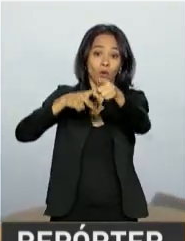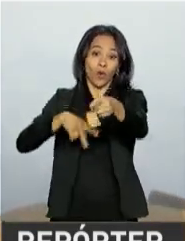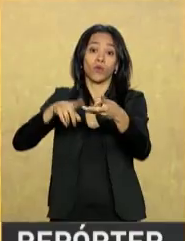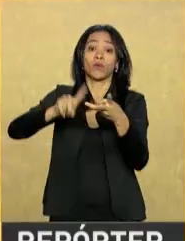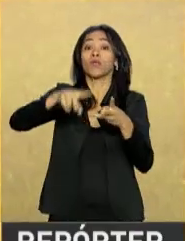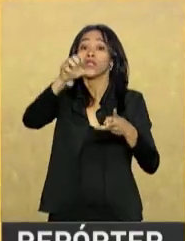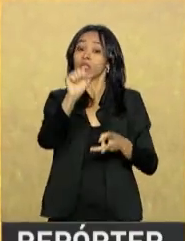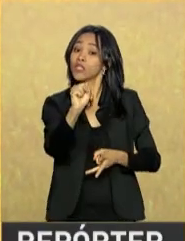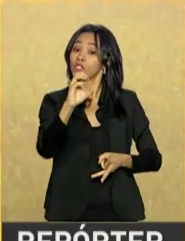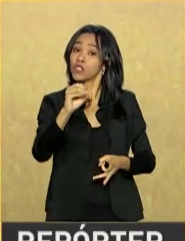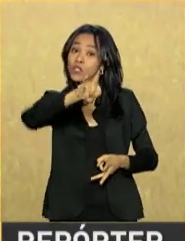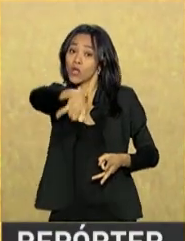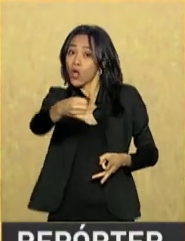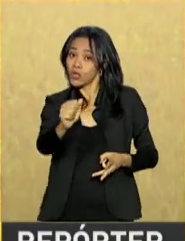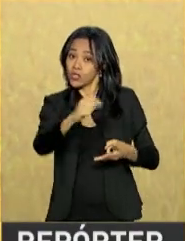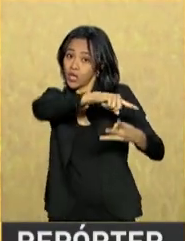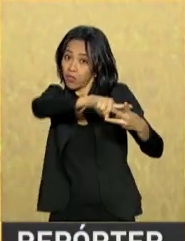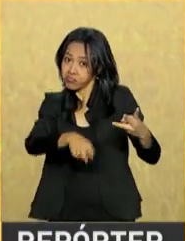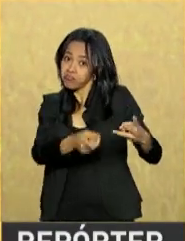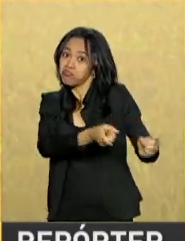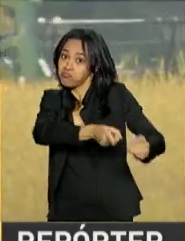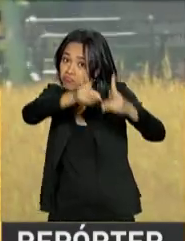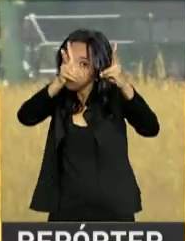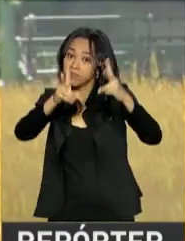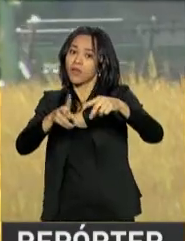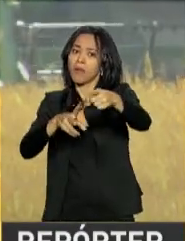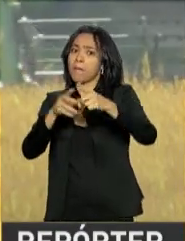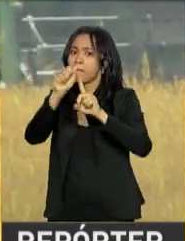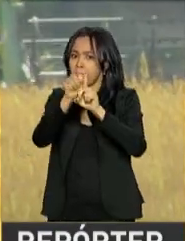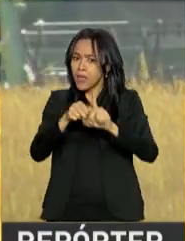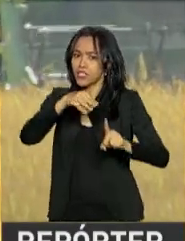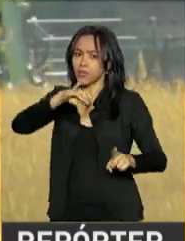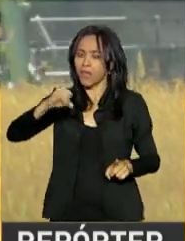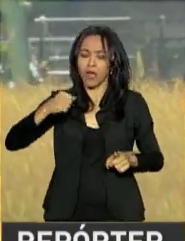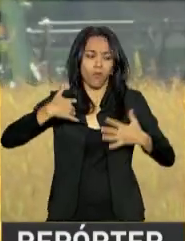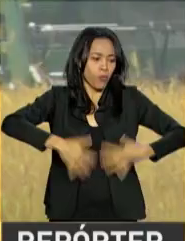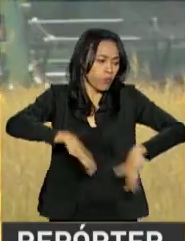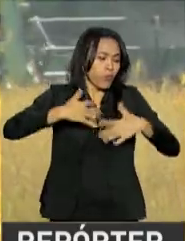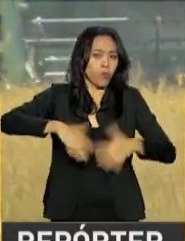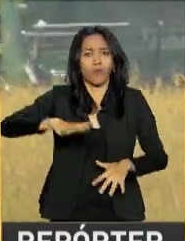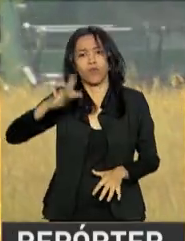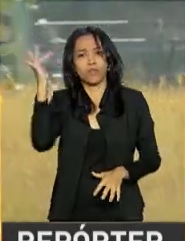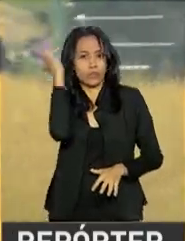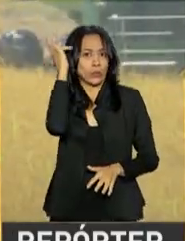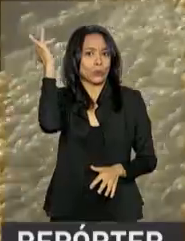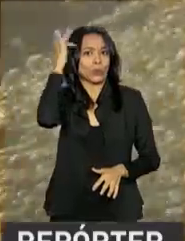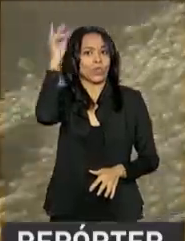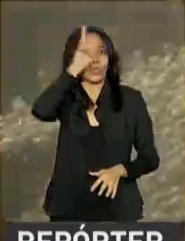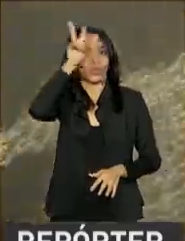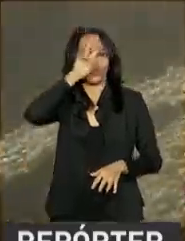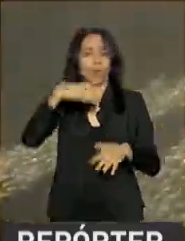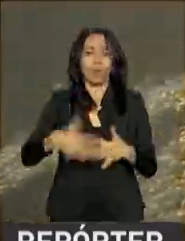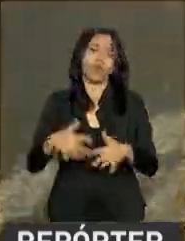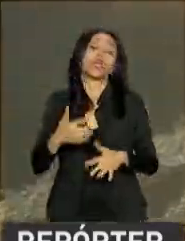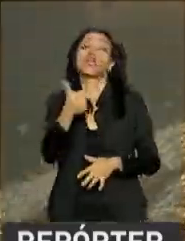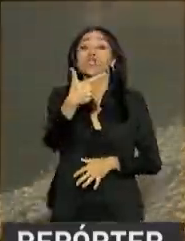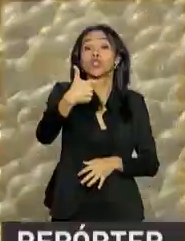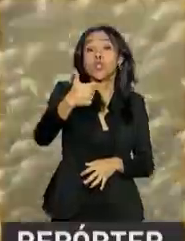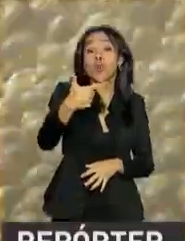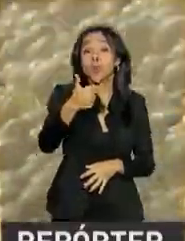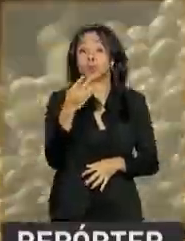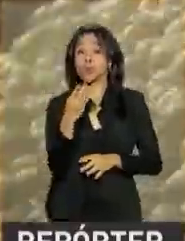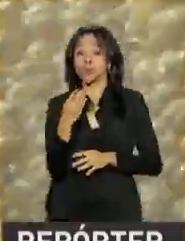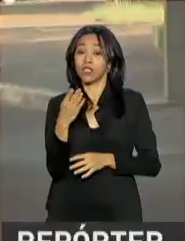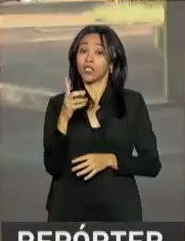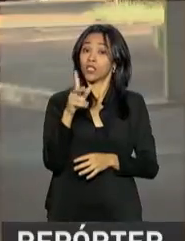derivados aliás maio foi o melhor mês da história em relação ao volume de soja embarcada 12 milhões de